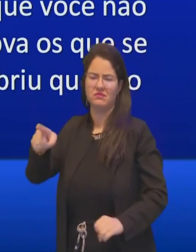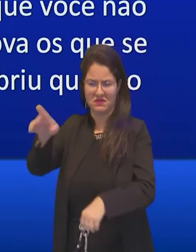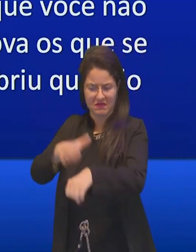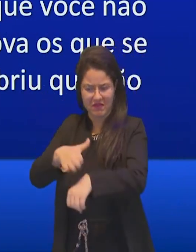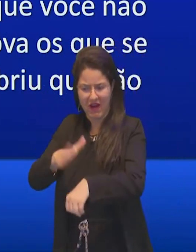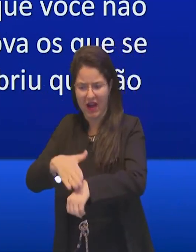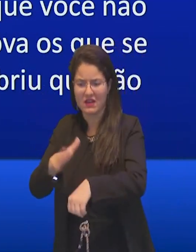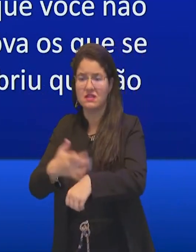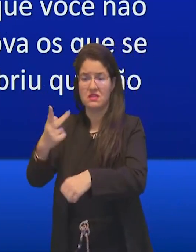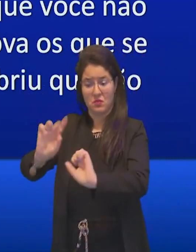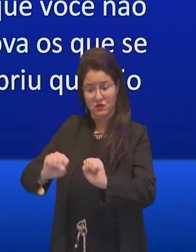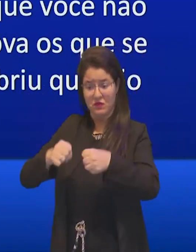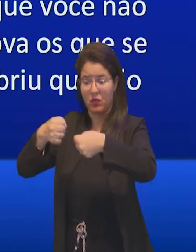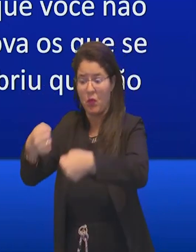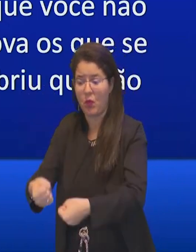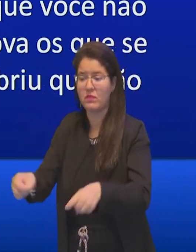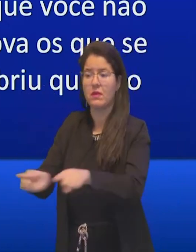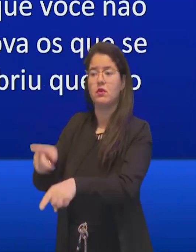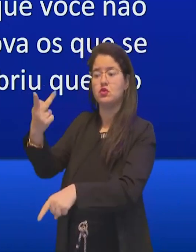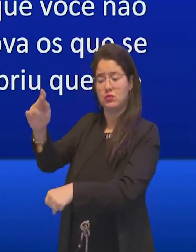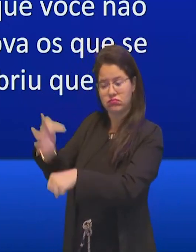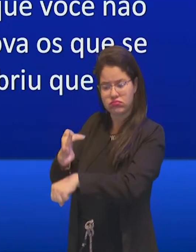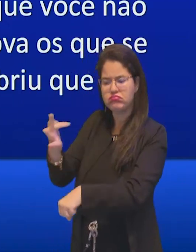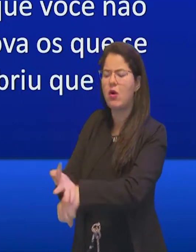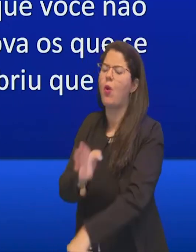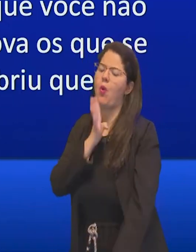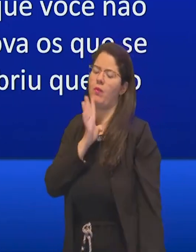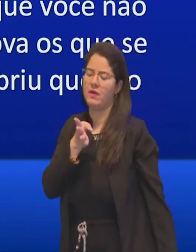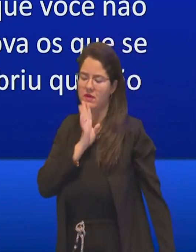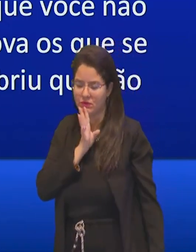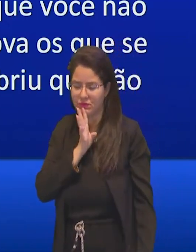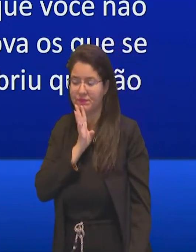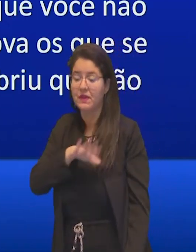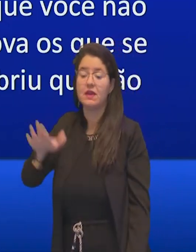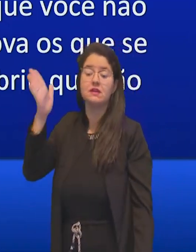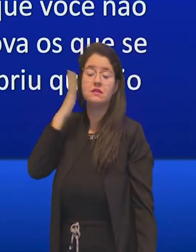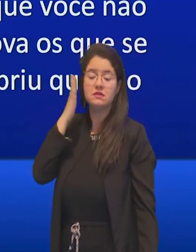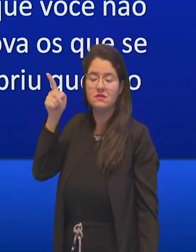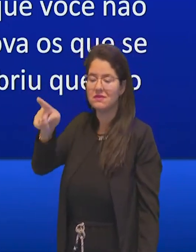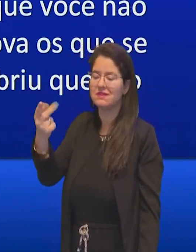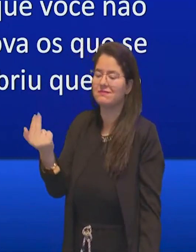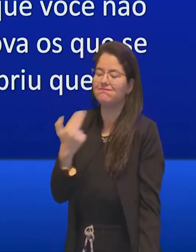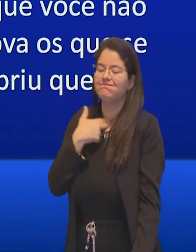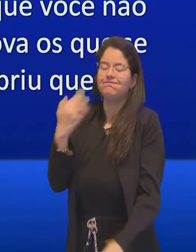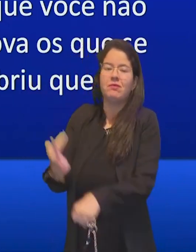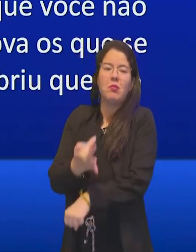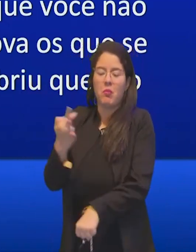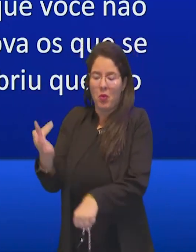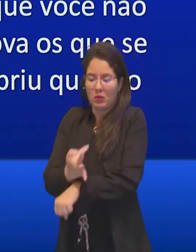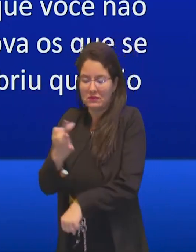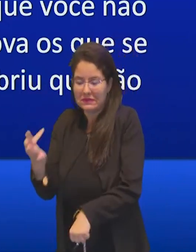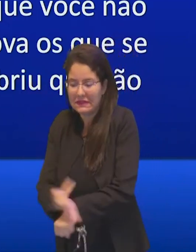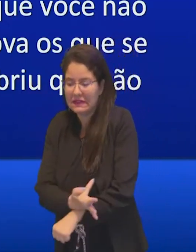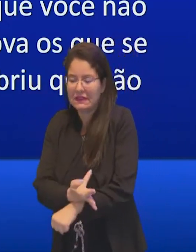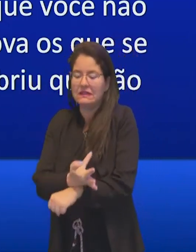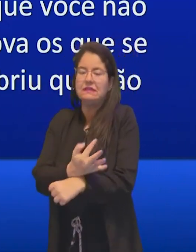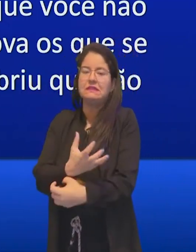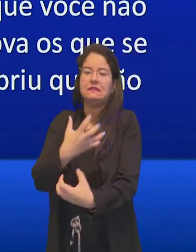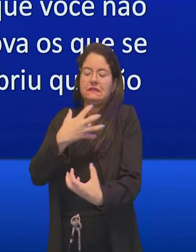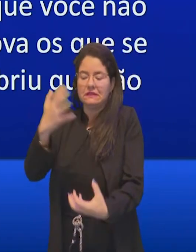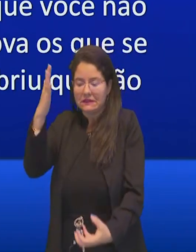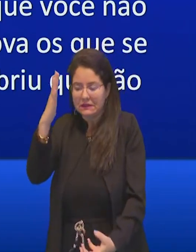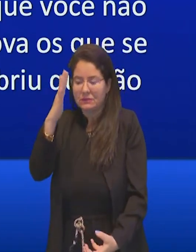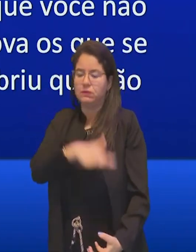realiza, tanto o seu esforço como a sua perseverança. Sei que você não pode suportar os maus e que pôs